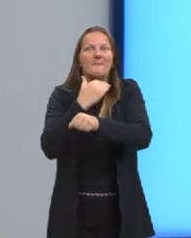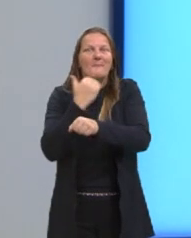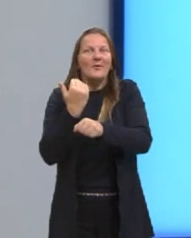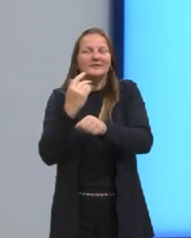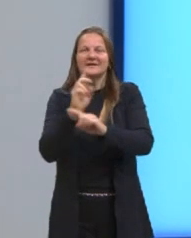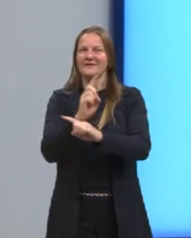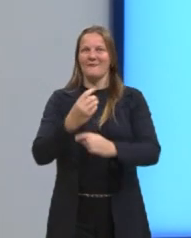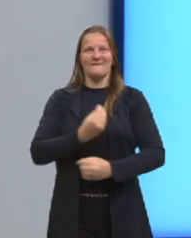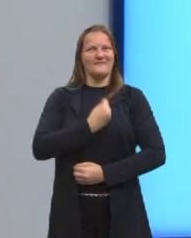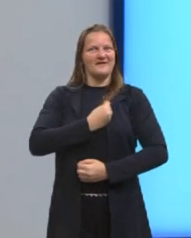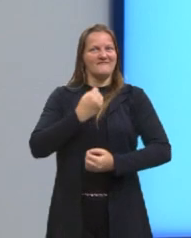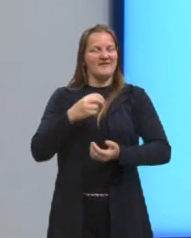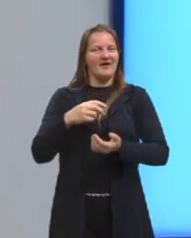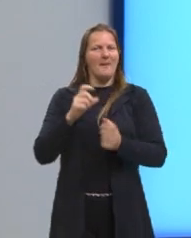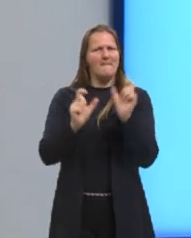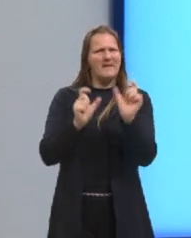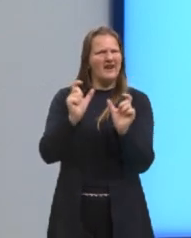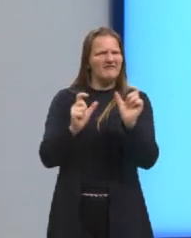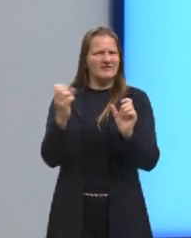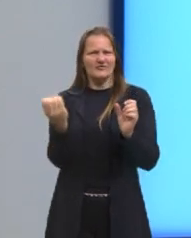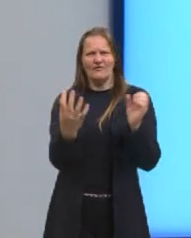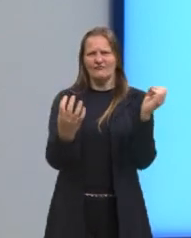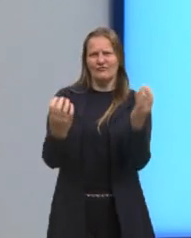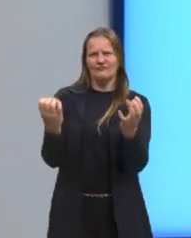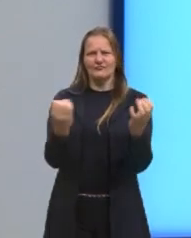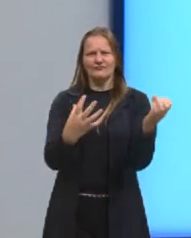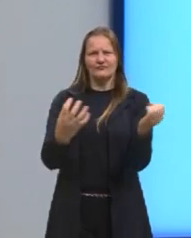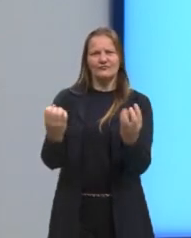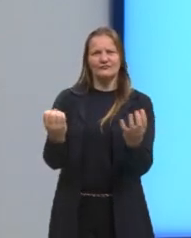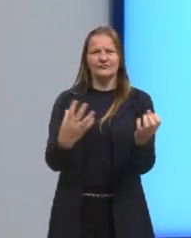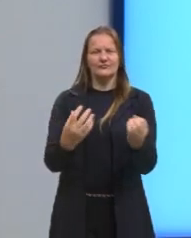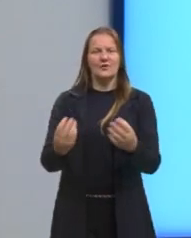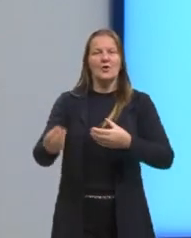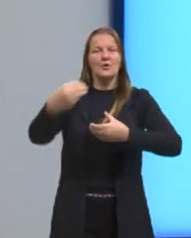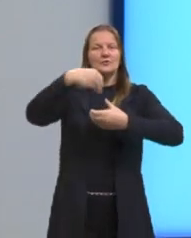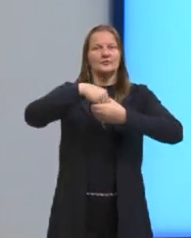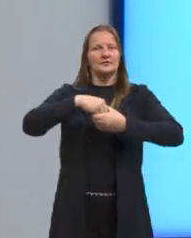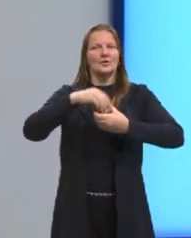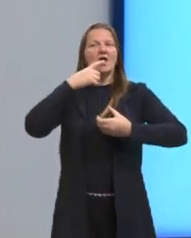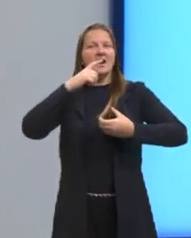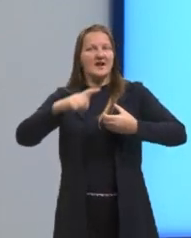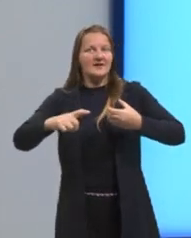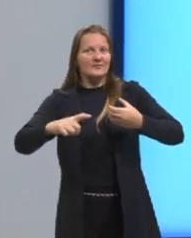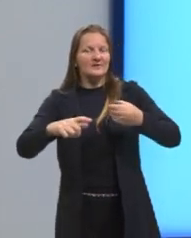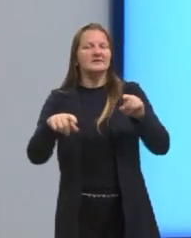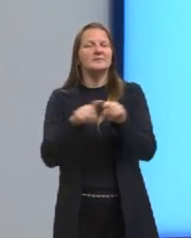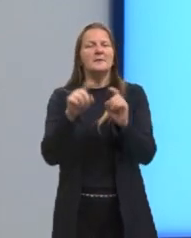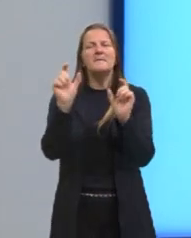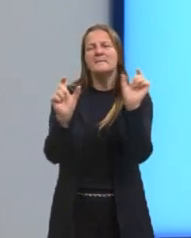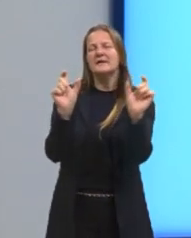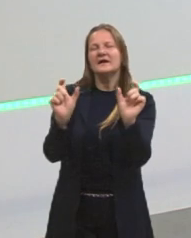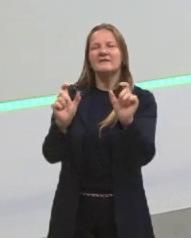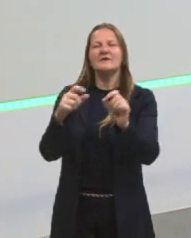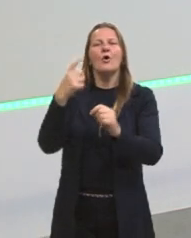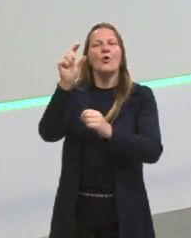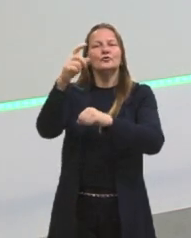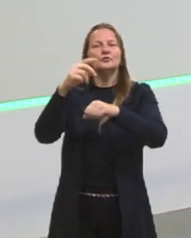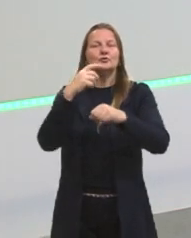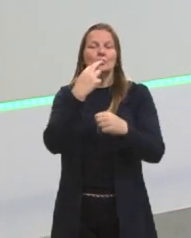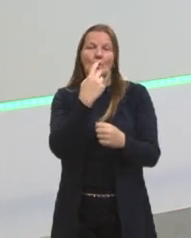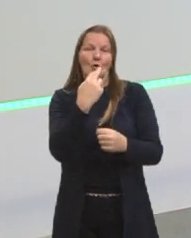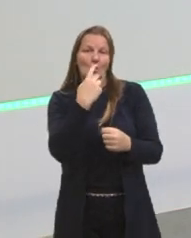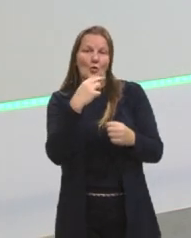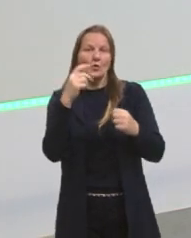língua viva. Então, se ela é uma língua viva, nós trazemos para dentro da nossa língua palavras de outros idiomas